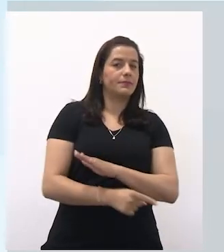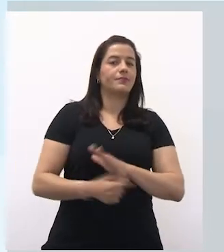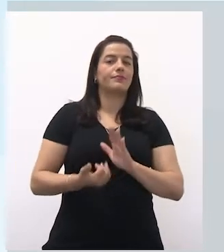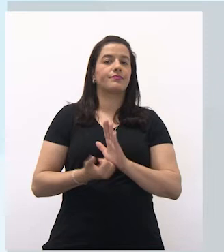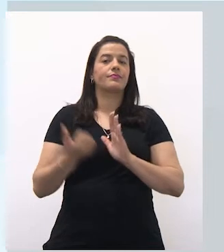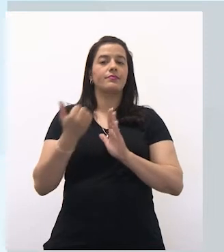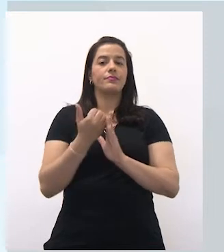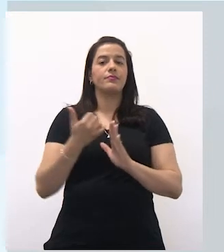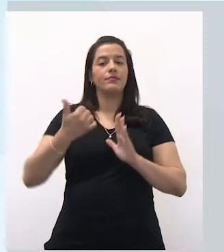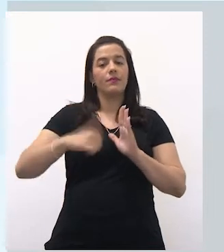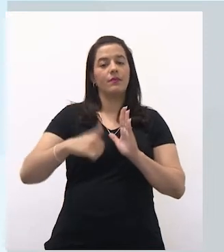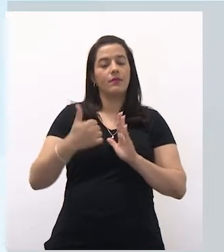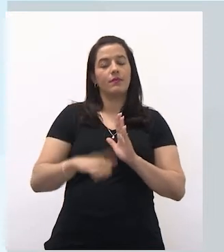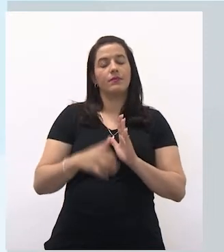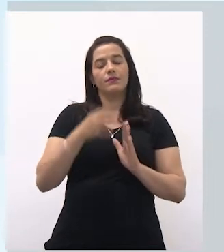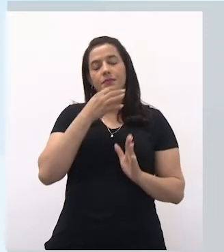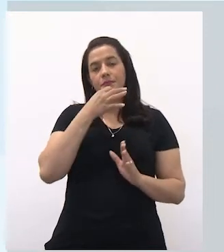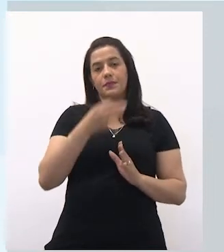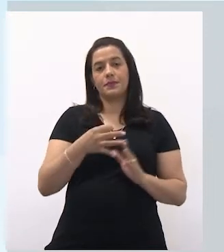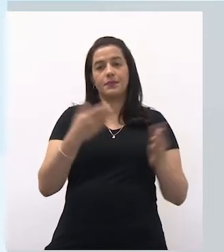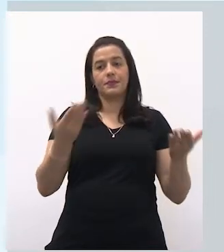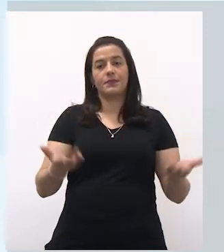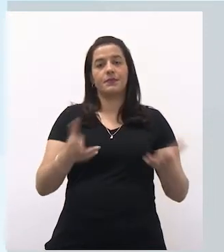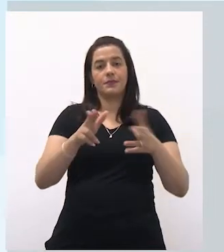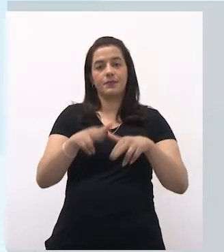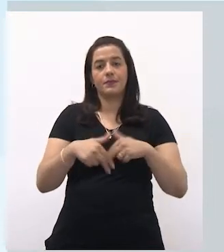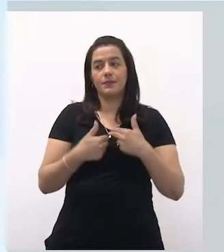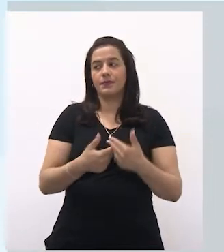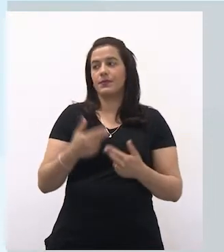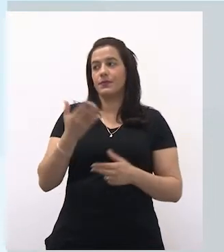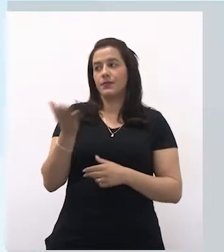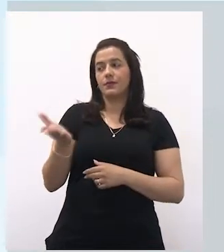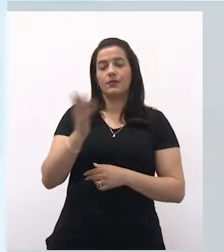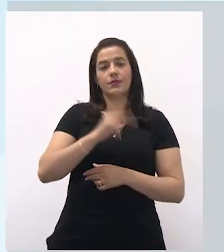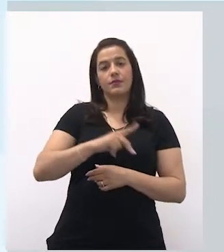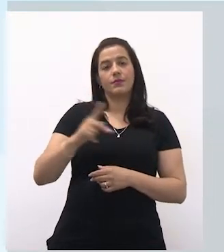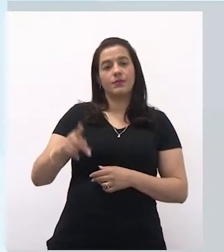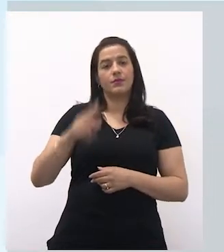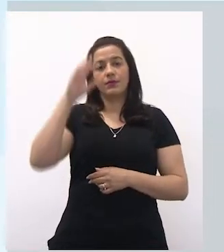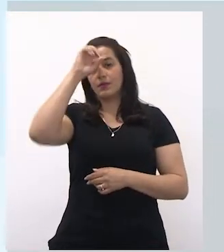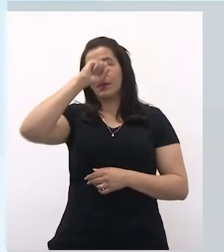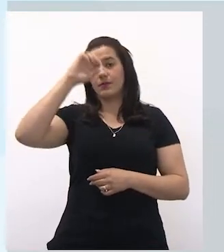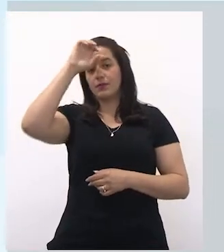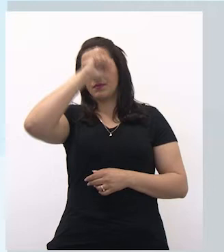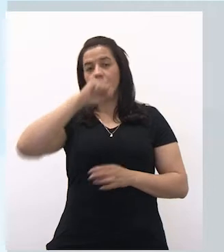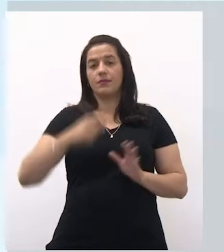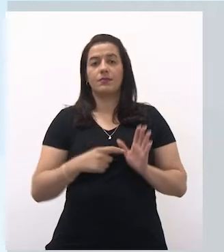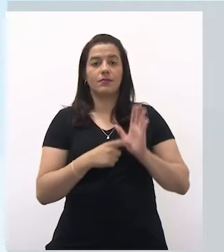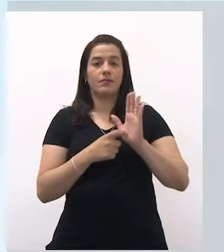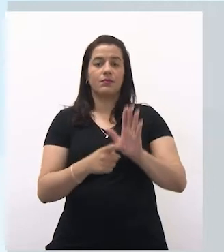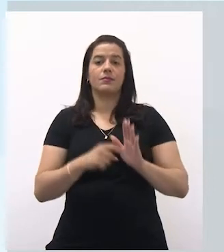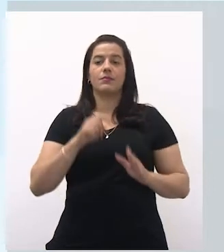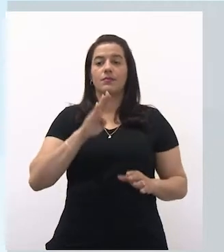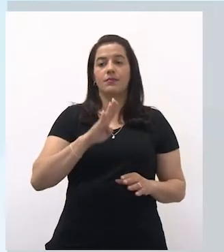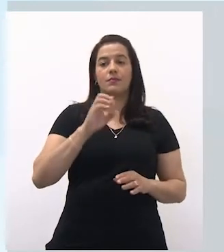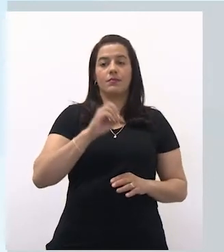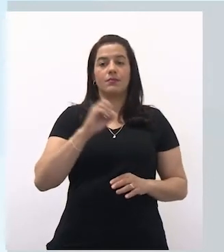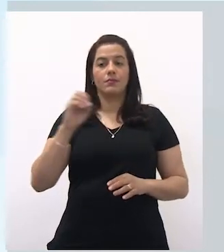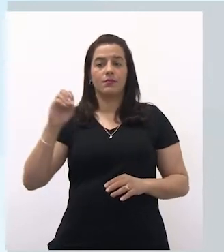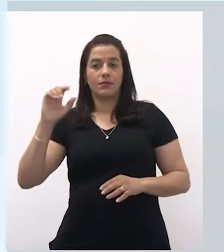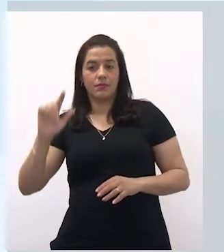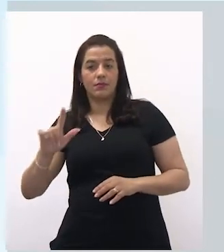por isso que o professor aprendeu ou pode lançar mão da taxonomia de Bloom revisada